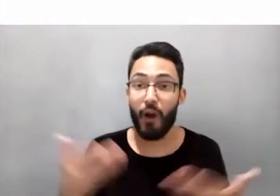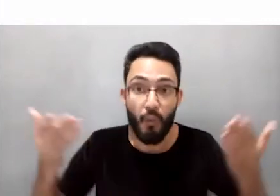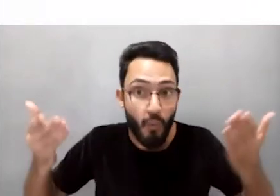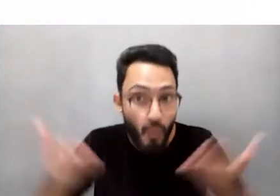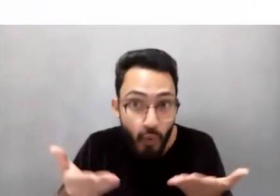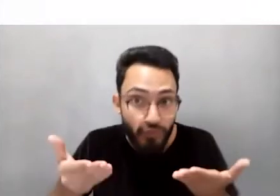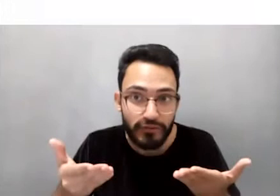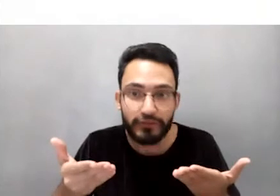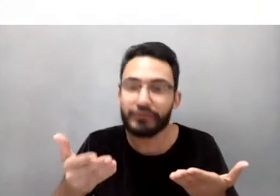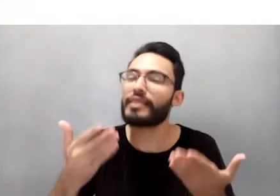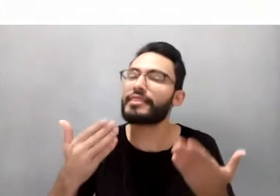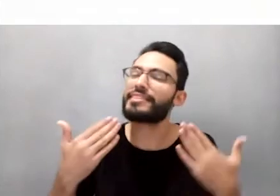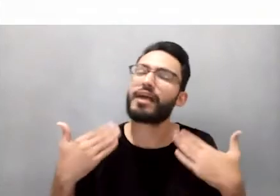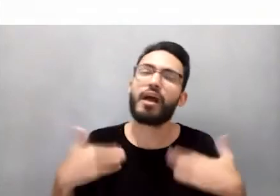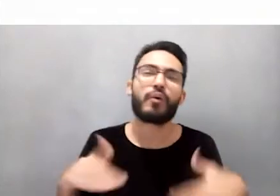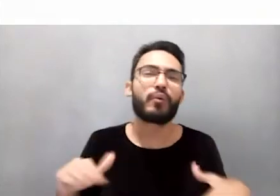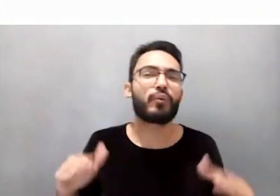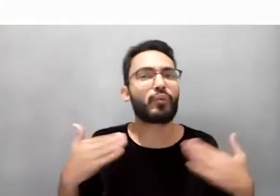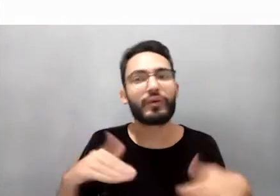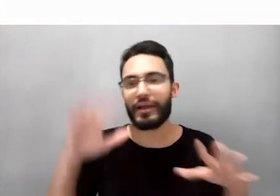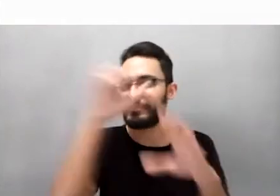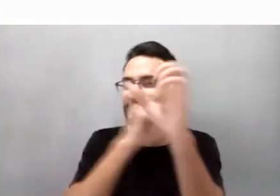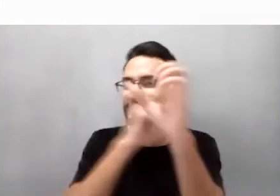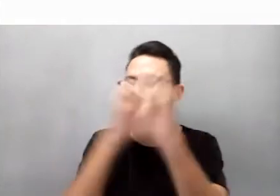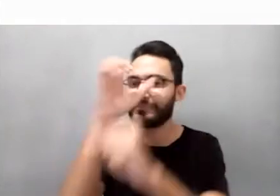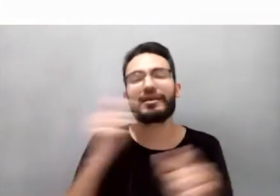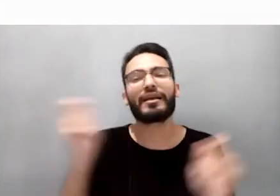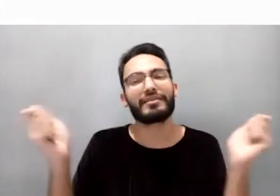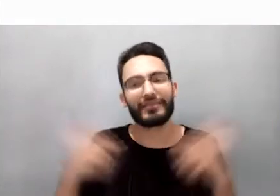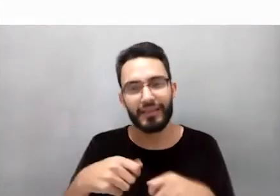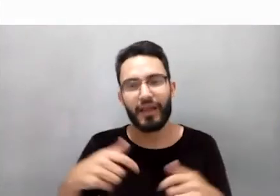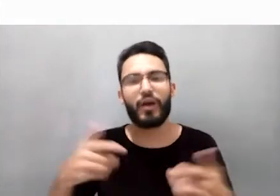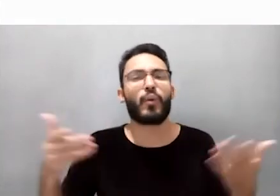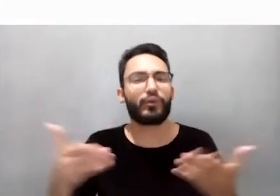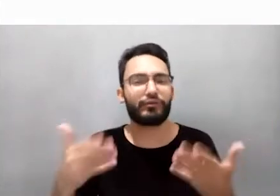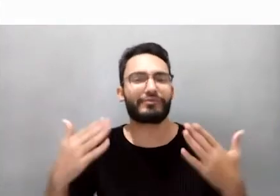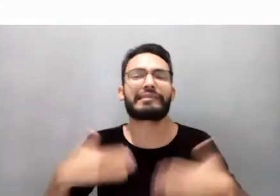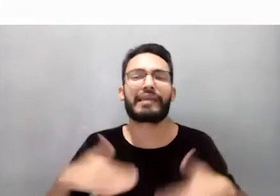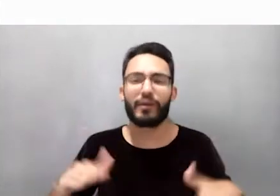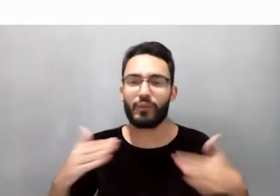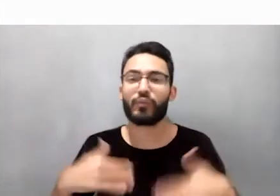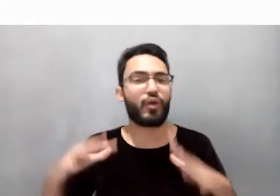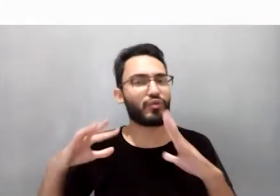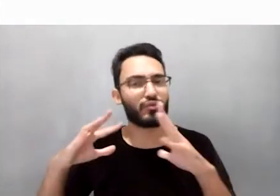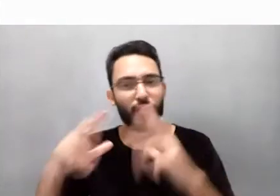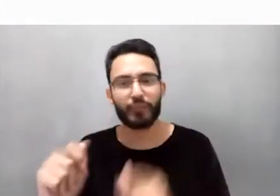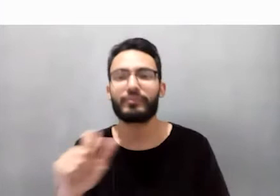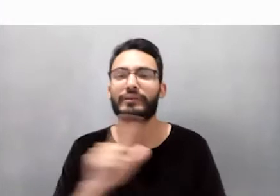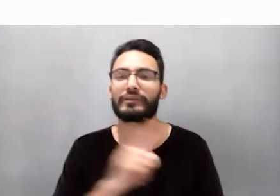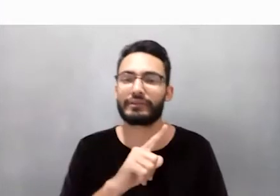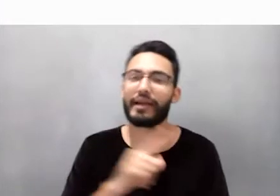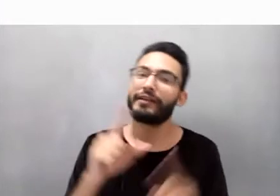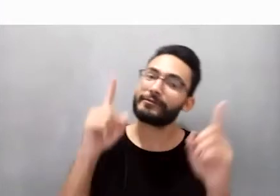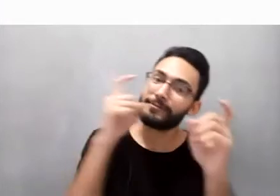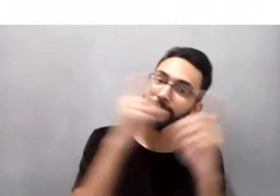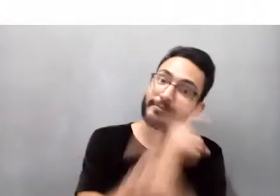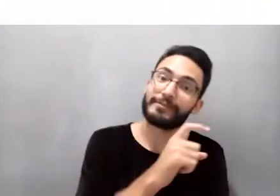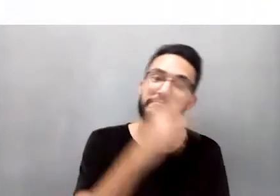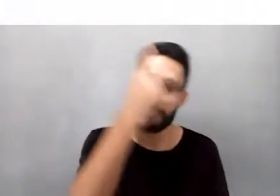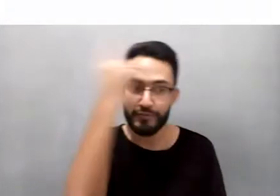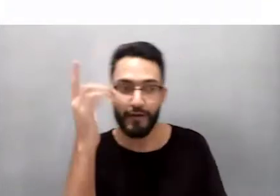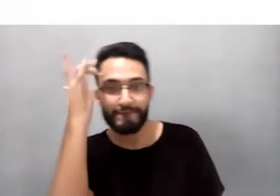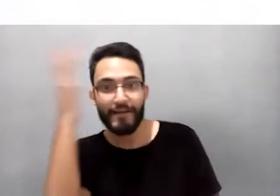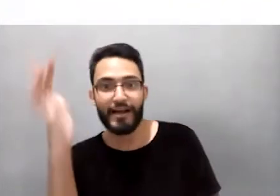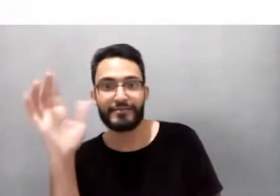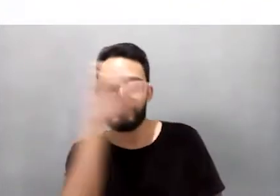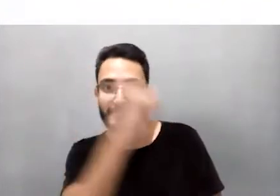muito tranquilo para esse aprendizado acontecer. É óbvio que todo mundo tem aí um grau de dificuldade, né? Enfim,